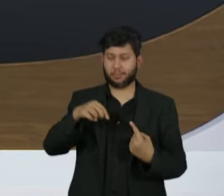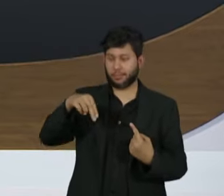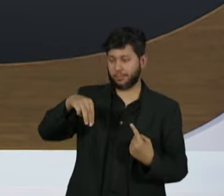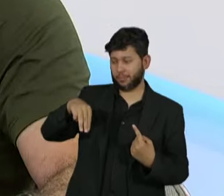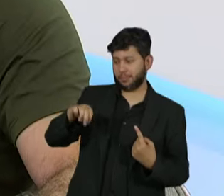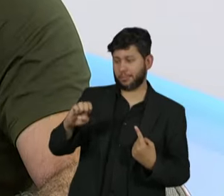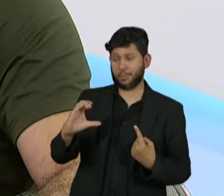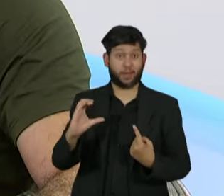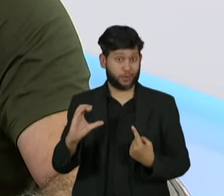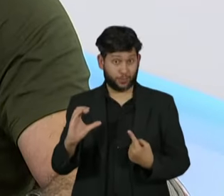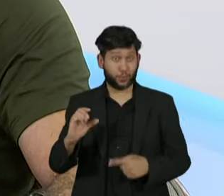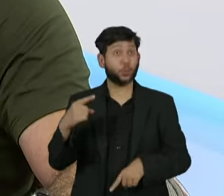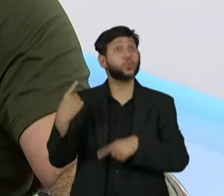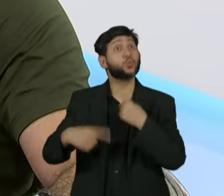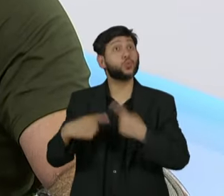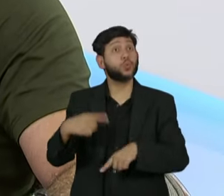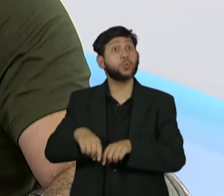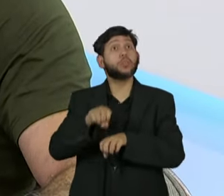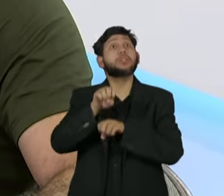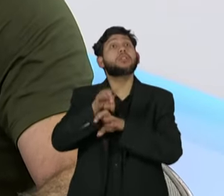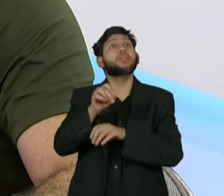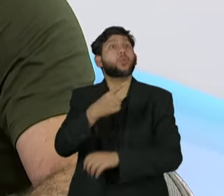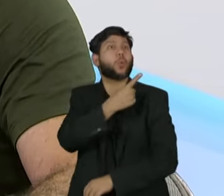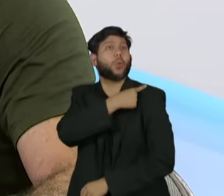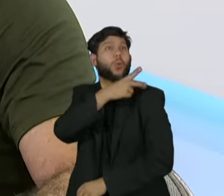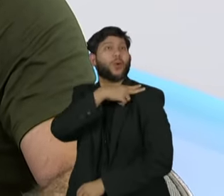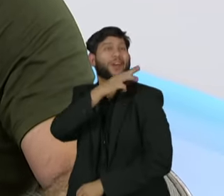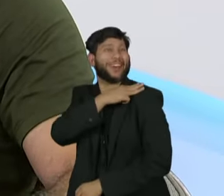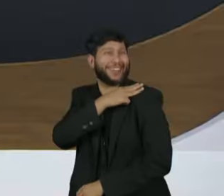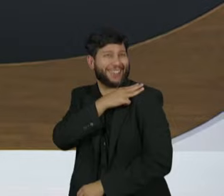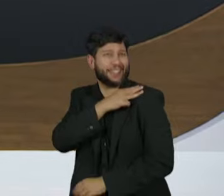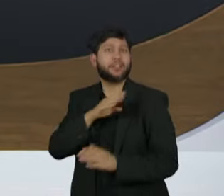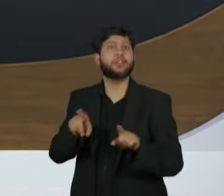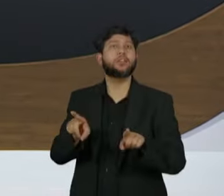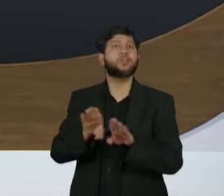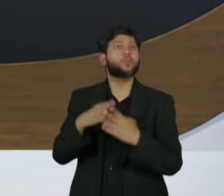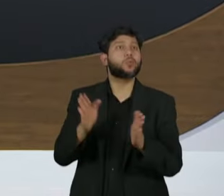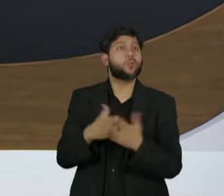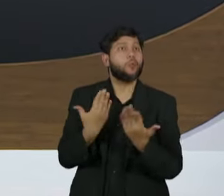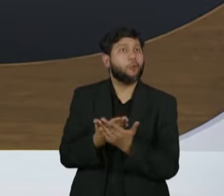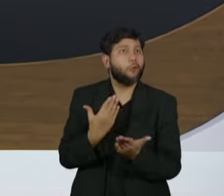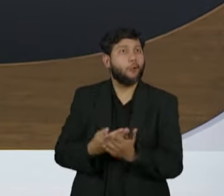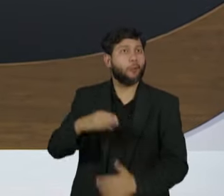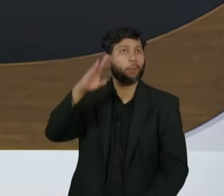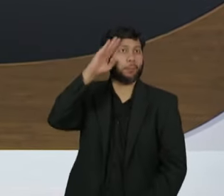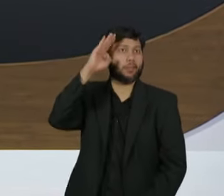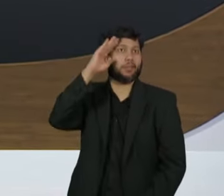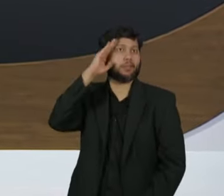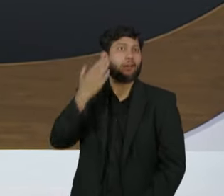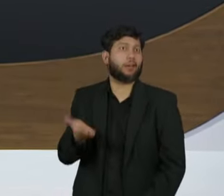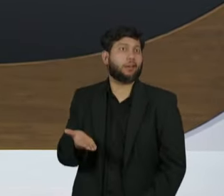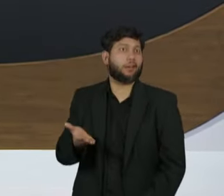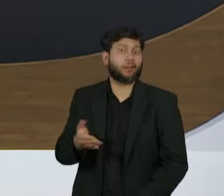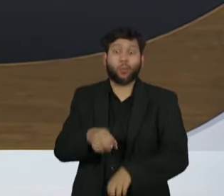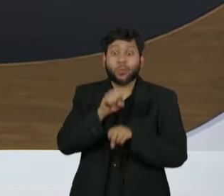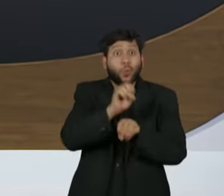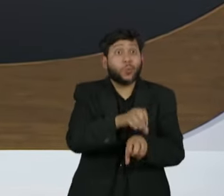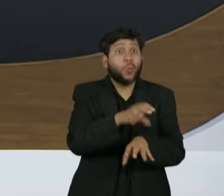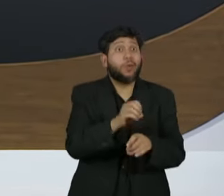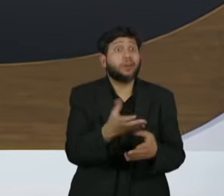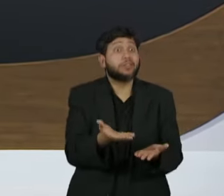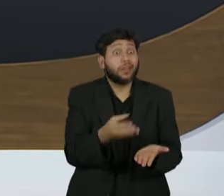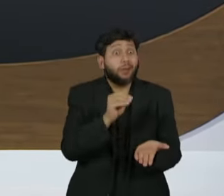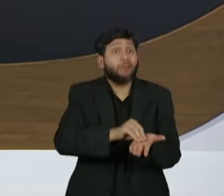que está discutindo aí esse novo ensino médio e também as Tais escolas cívicos militares quando a educação deveria